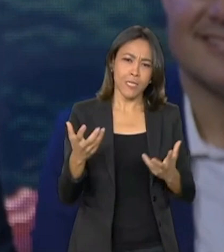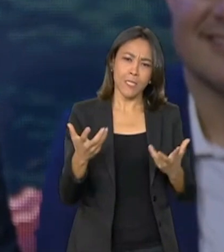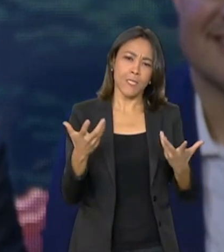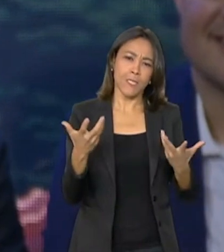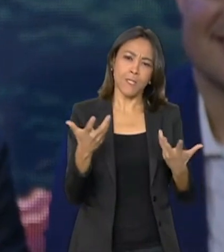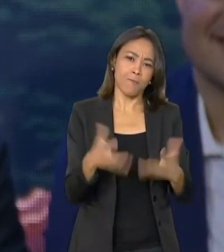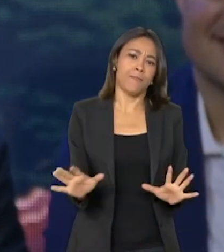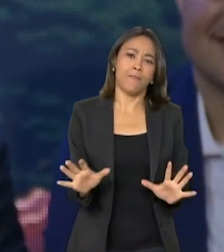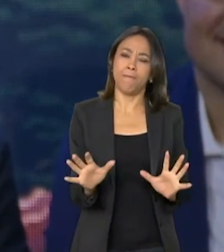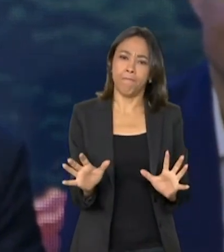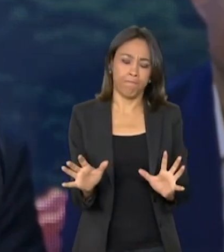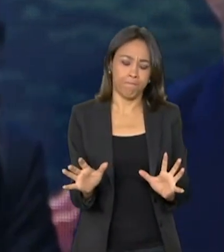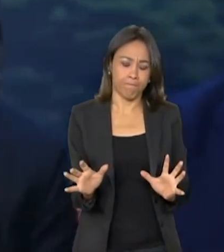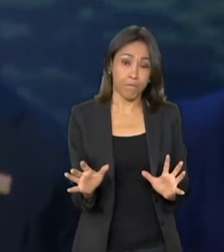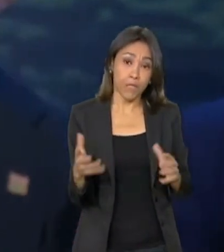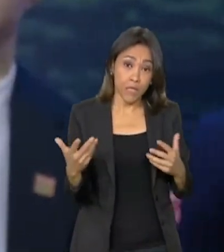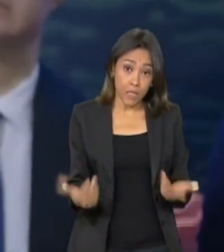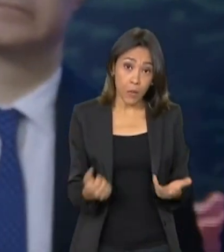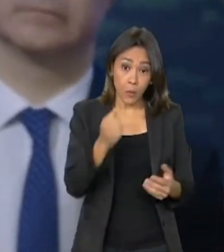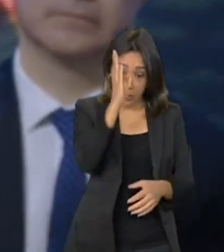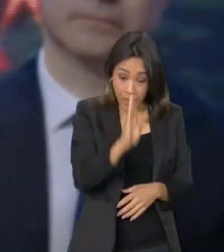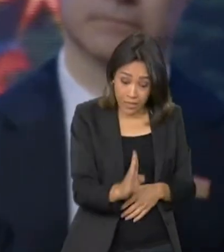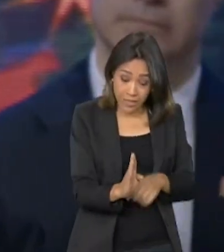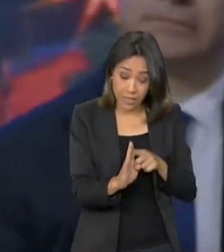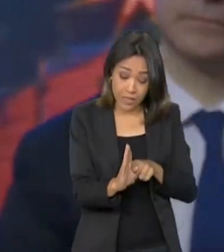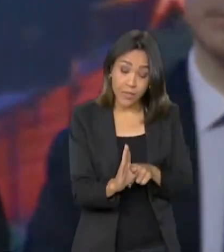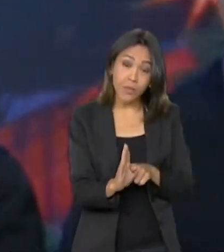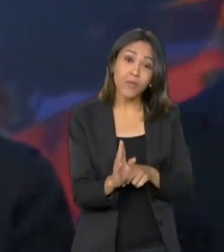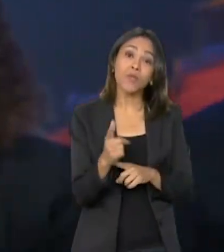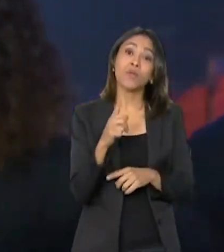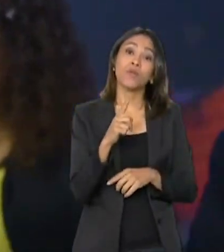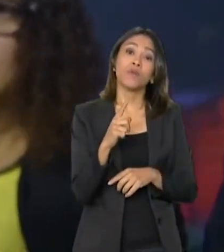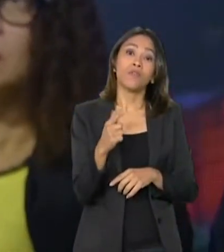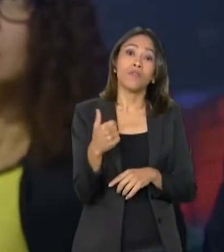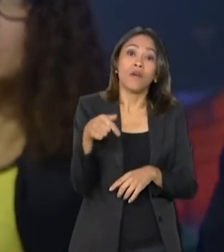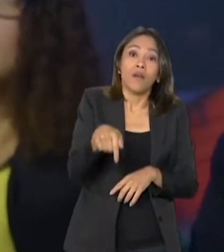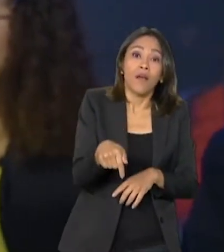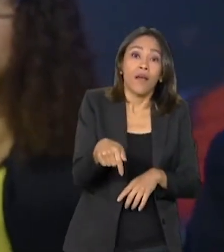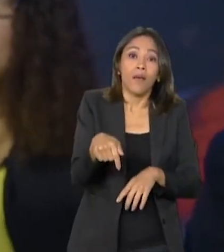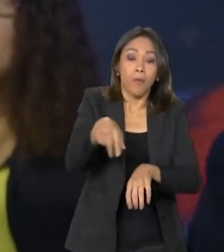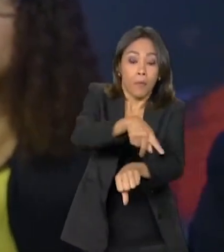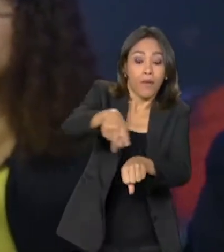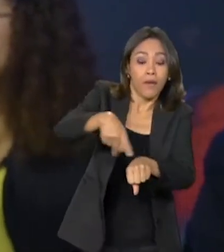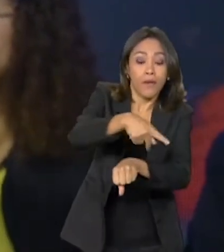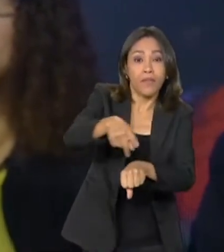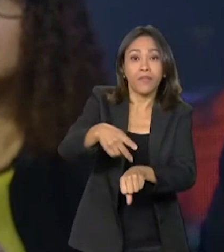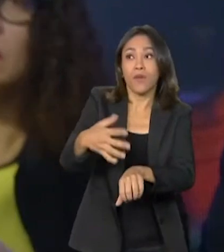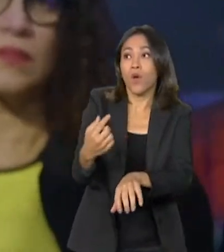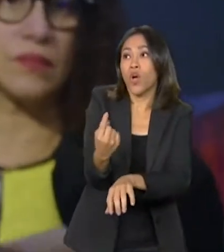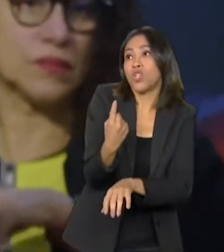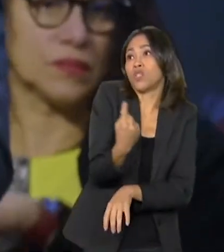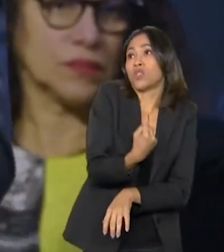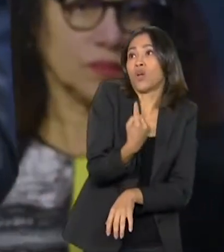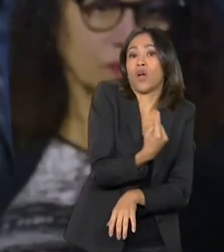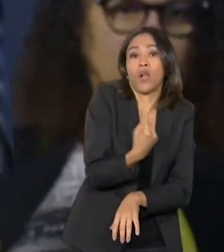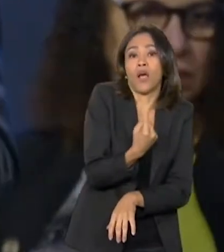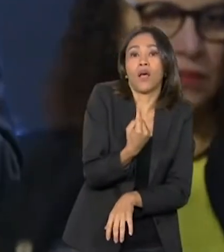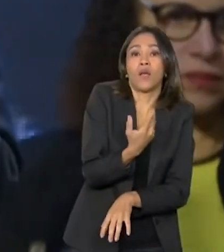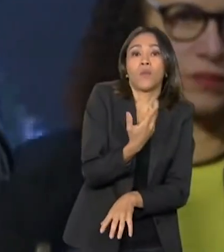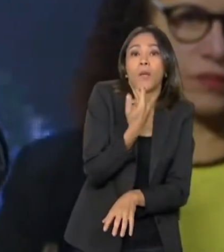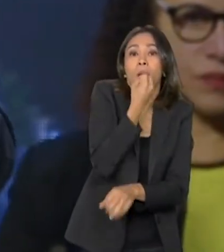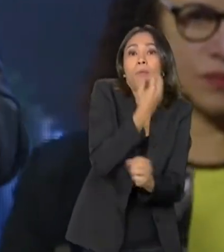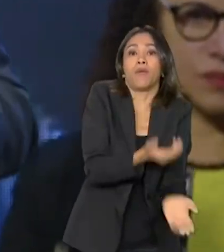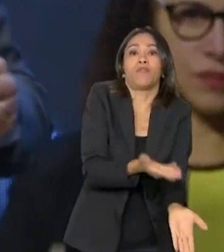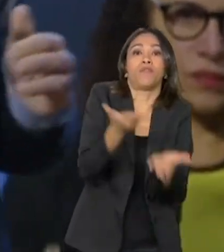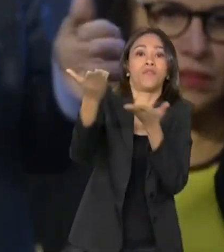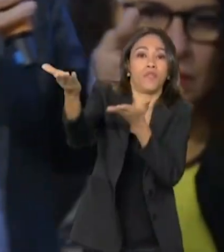lá. Ou seja, o Brasil ficou uma espécie de paira, sabe, em que não era bem-vindo. O